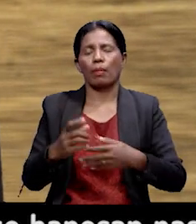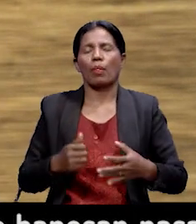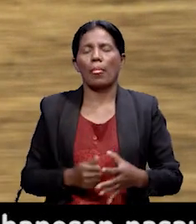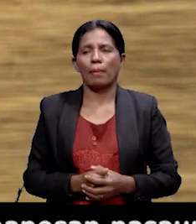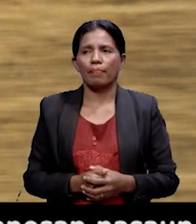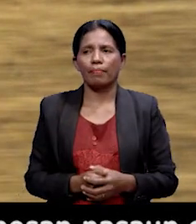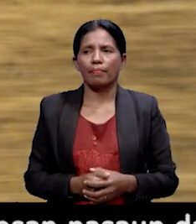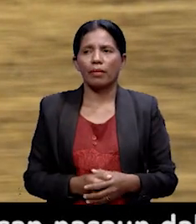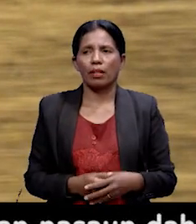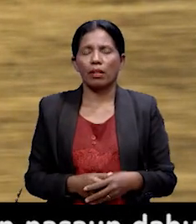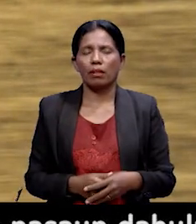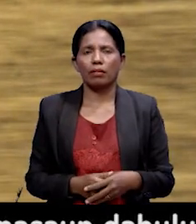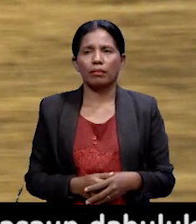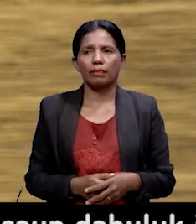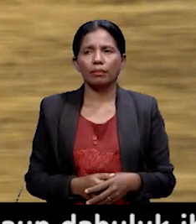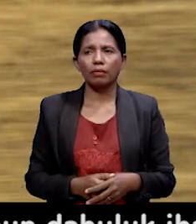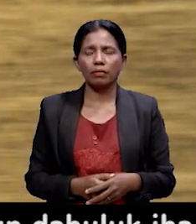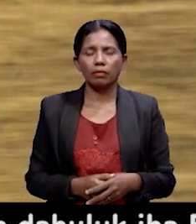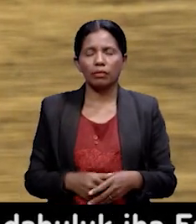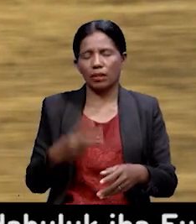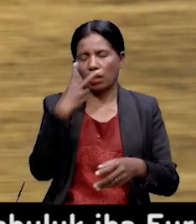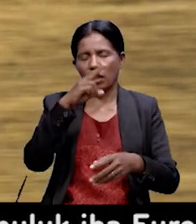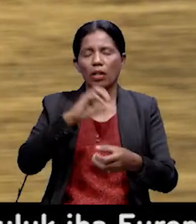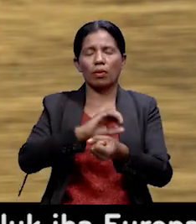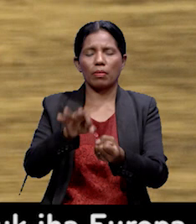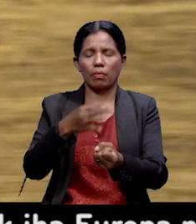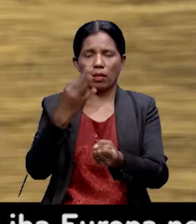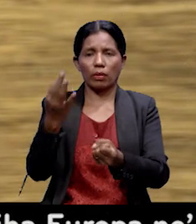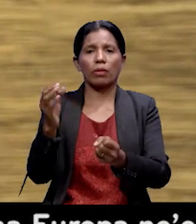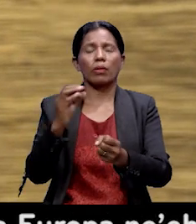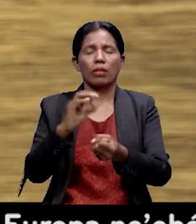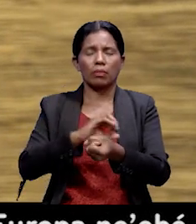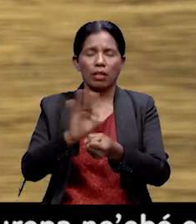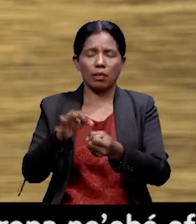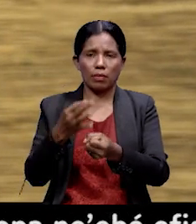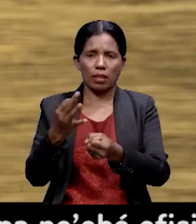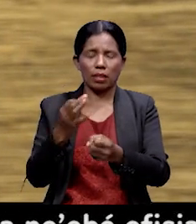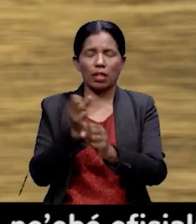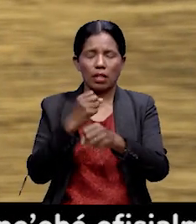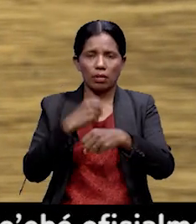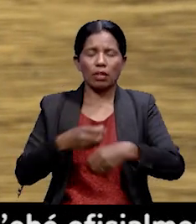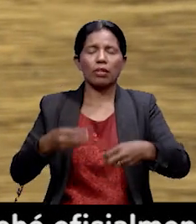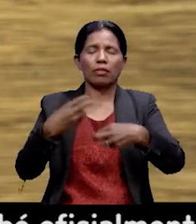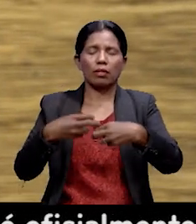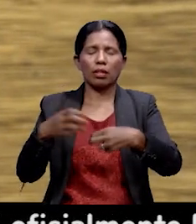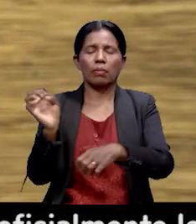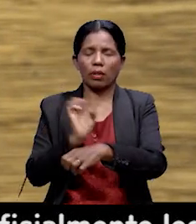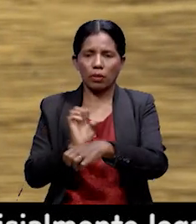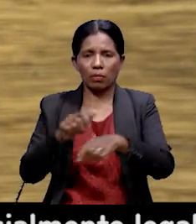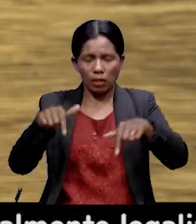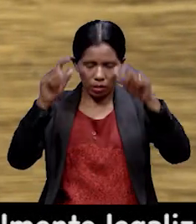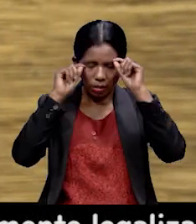Consciente da gravidade do impacto da crise pandémica sobre a economia e sociedade timorense, o Governo